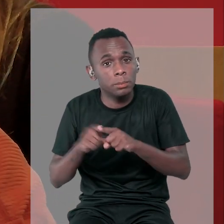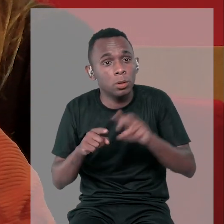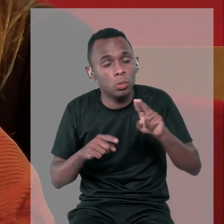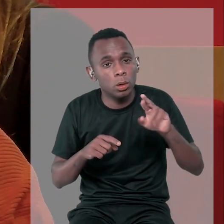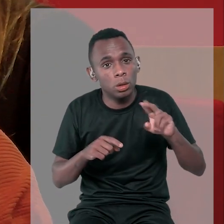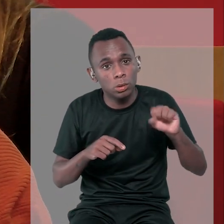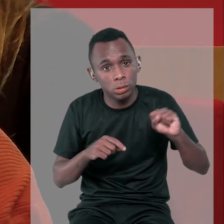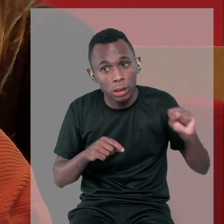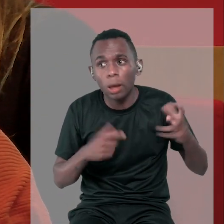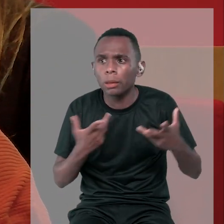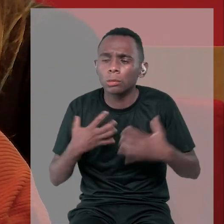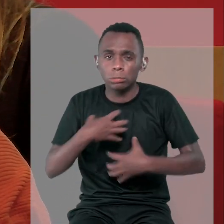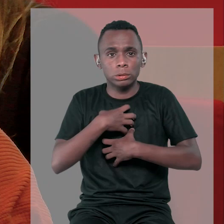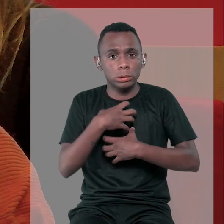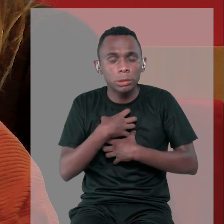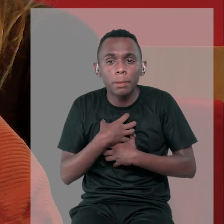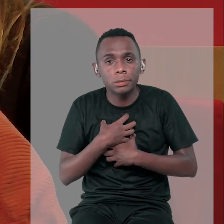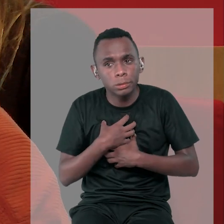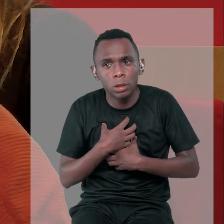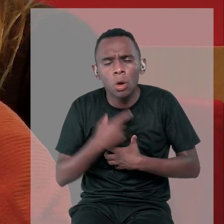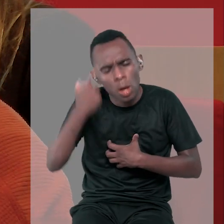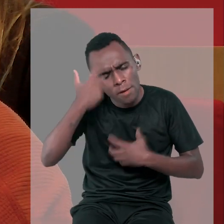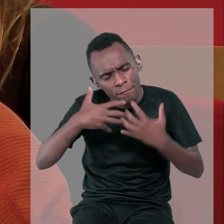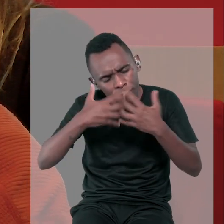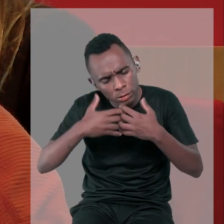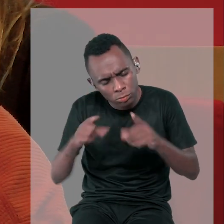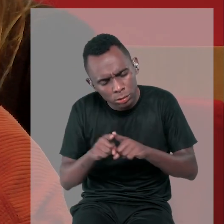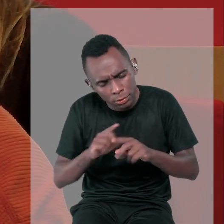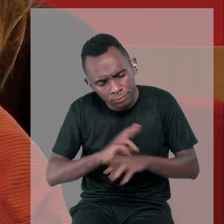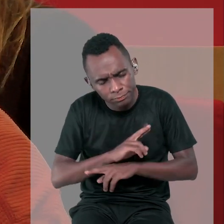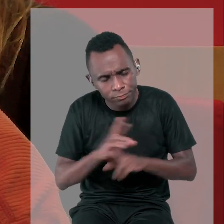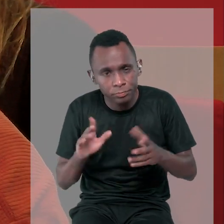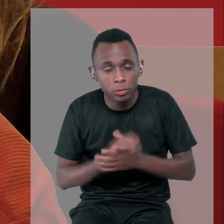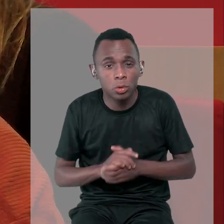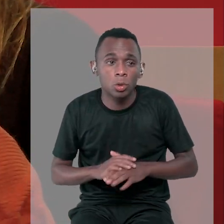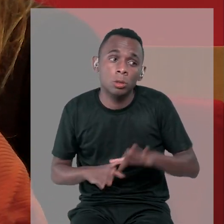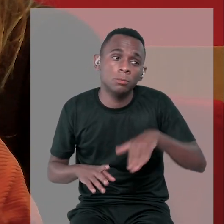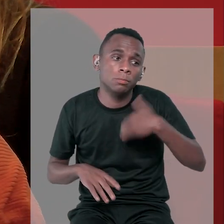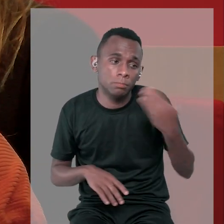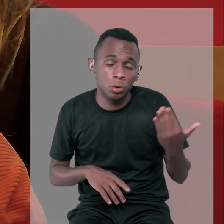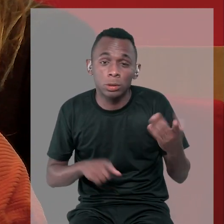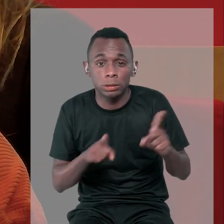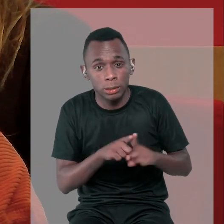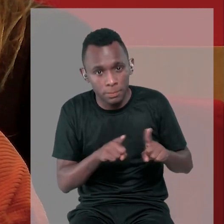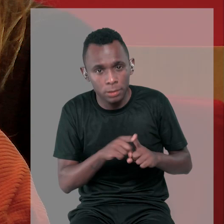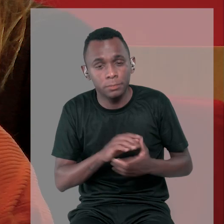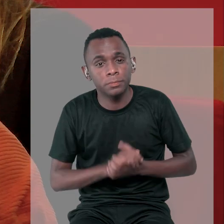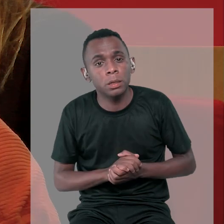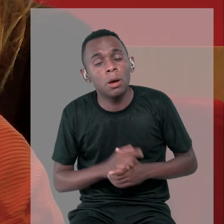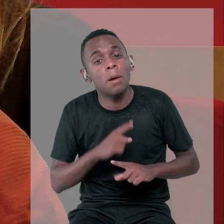e muita reflexão. Do outro lado do fronte, foi proibido na época do nazismo,